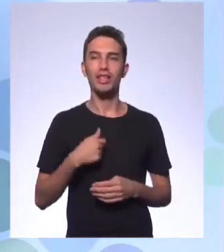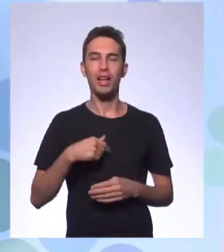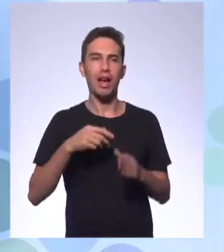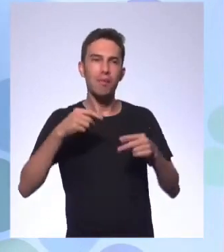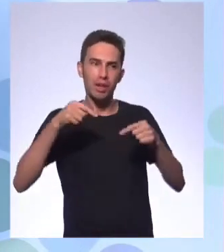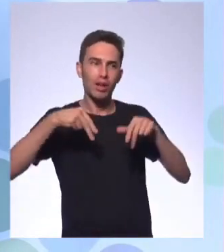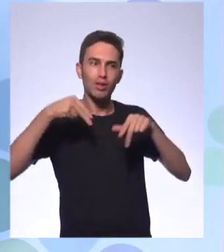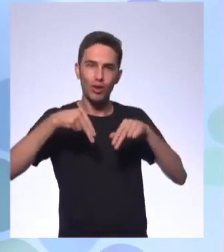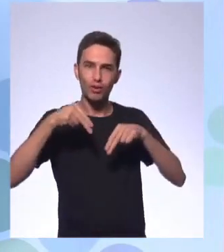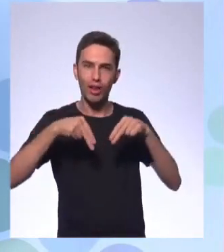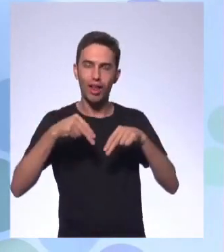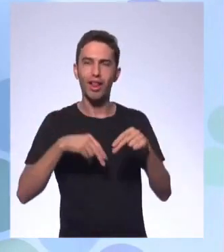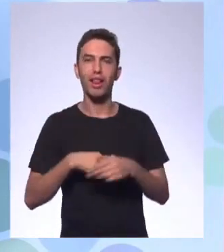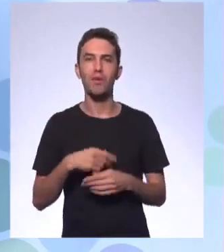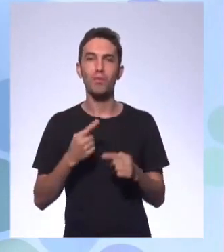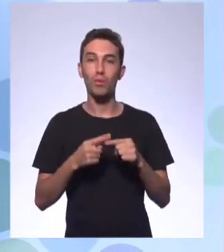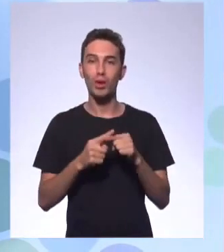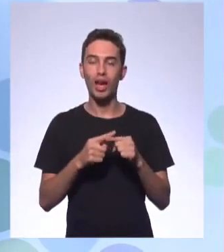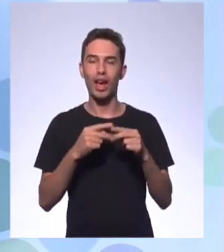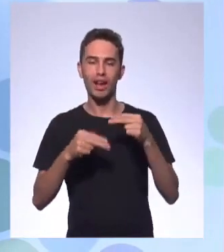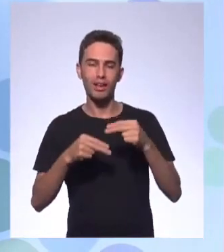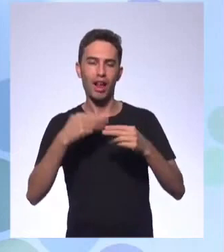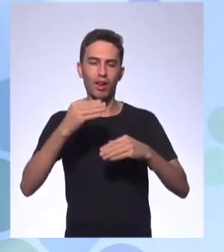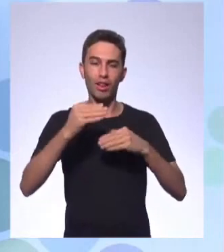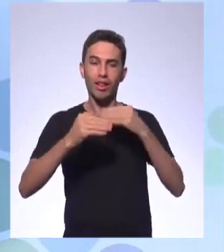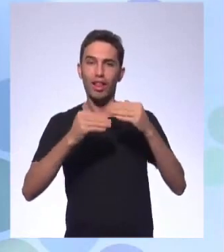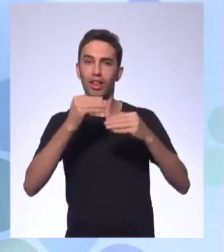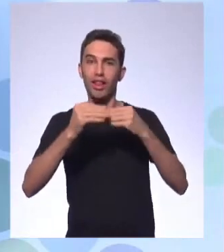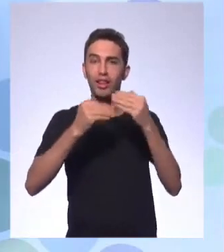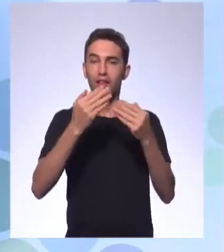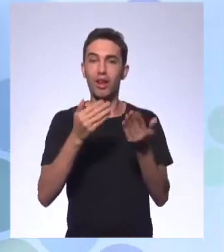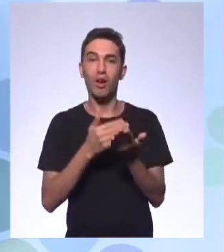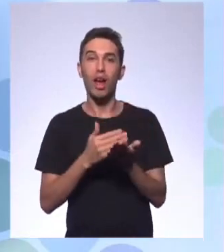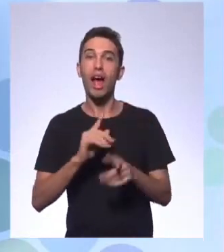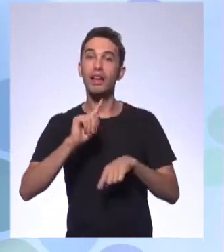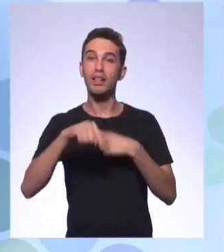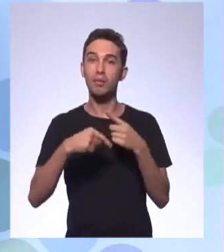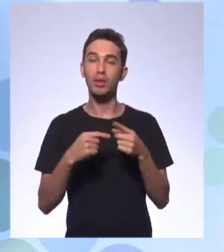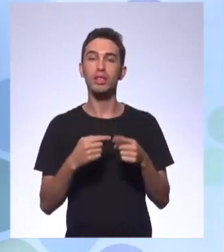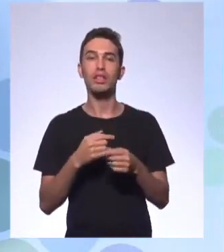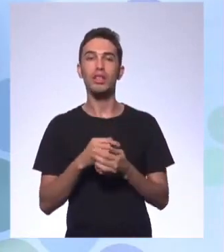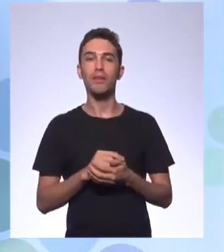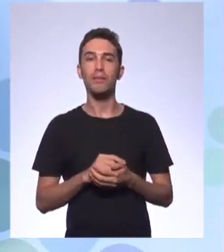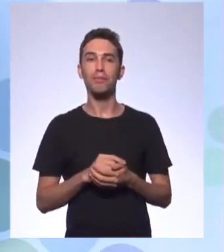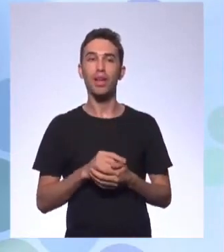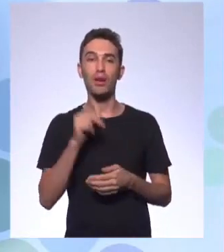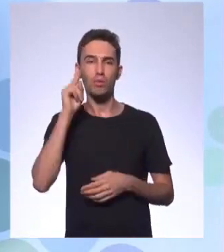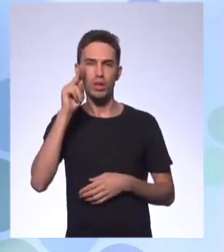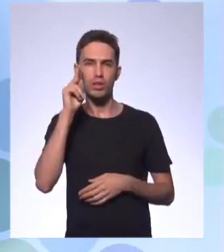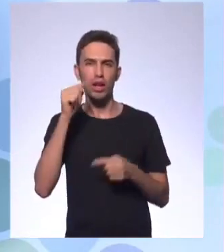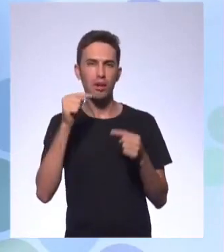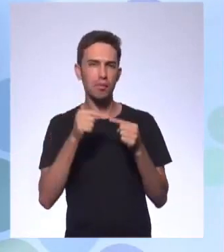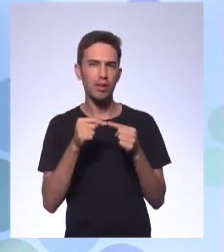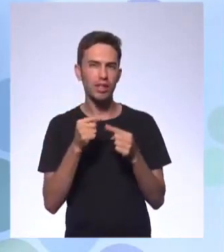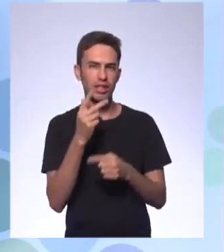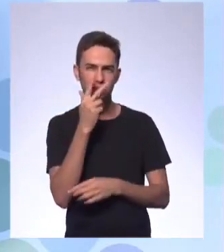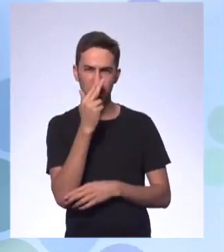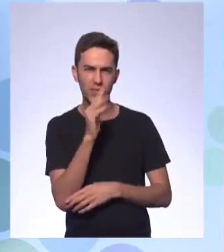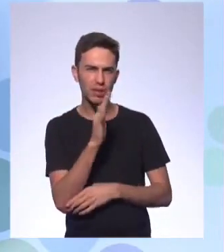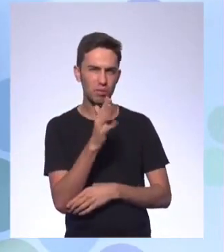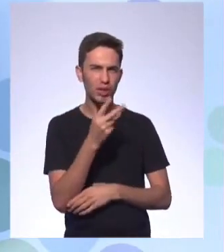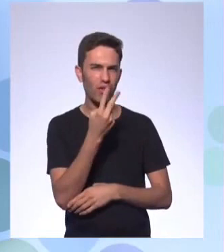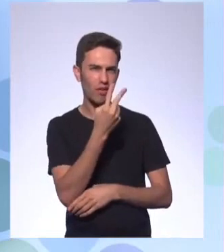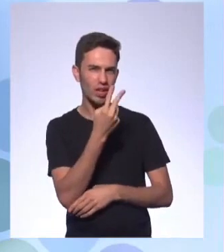porque os capítulos vão se encadeando, dando gancho para outro capítulo, e é uma história que eu acho que, se eu não me engano, tem 20,